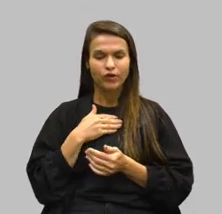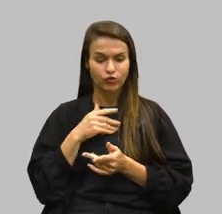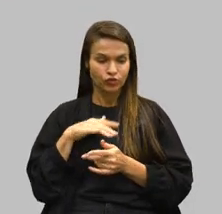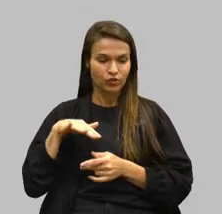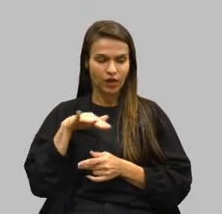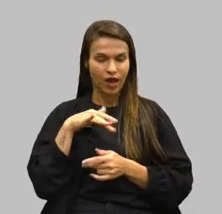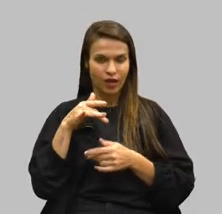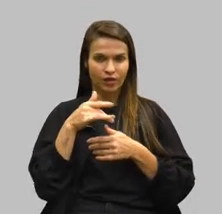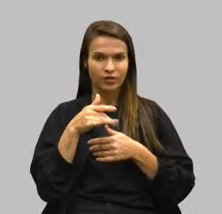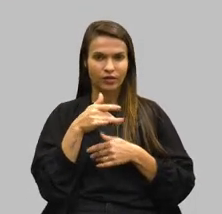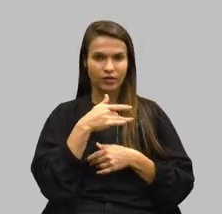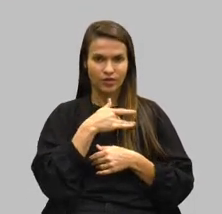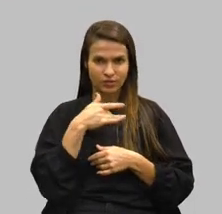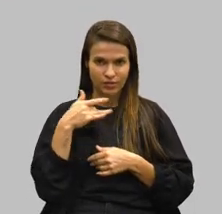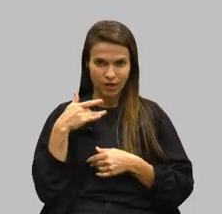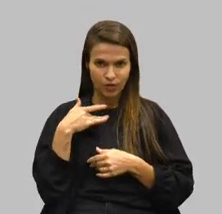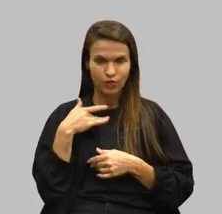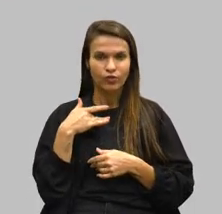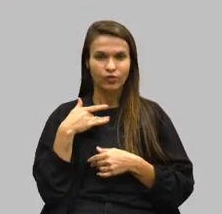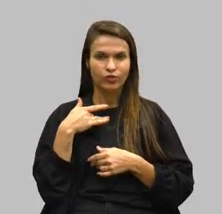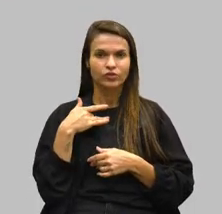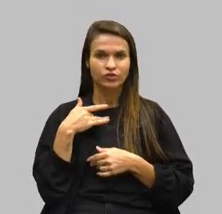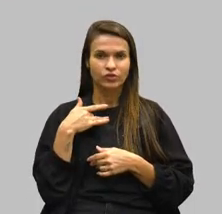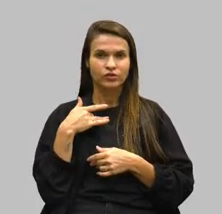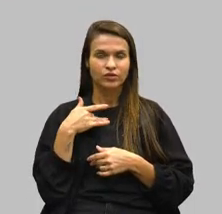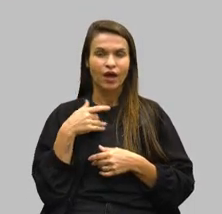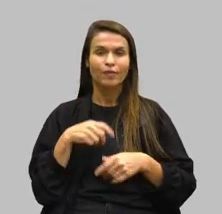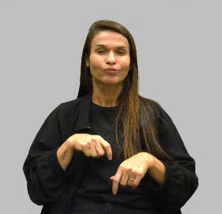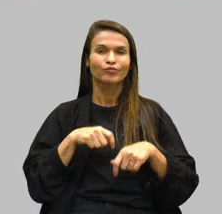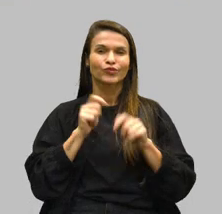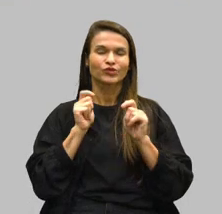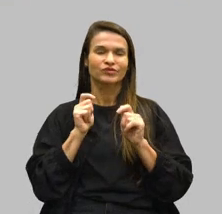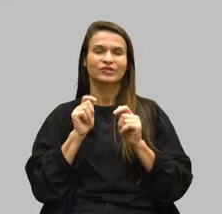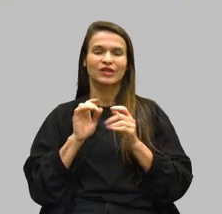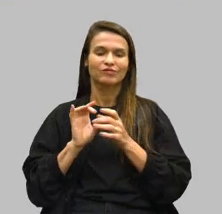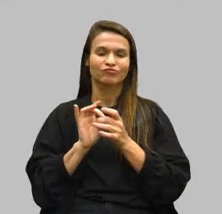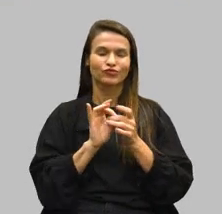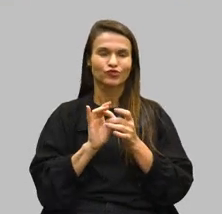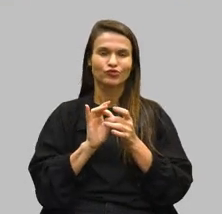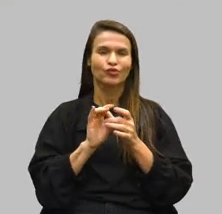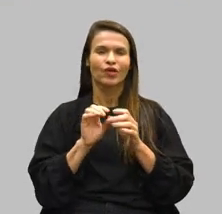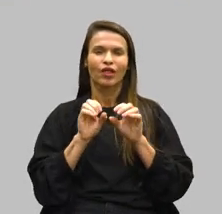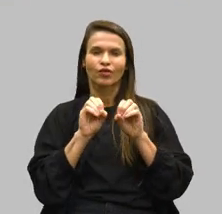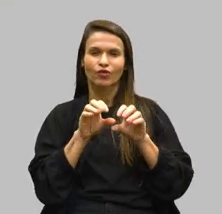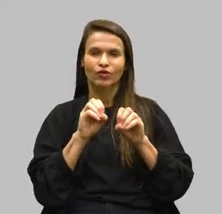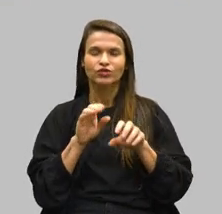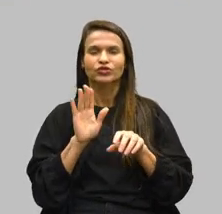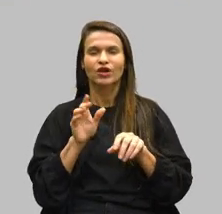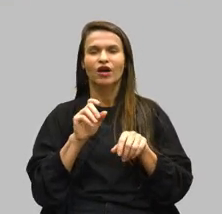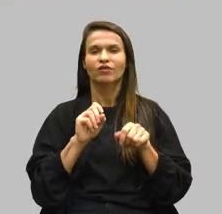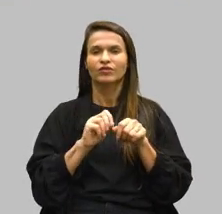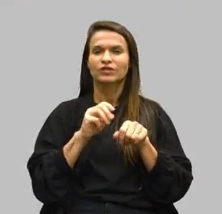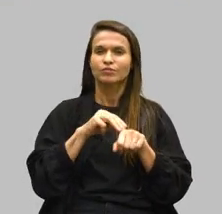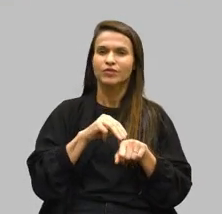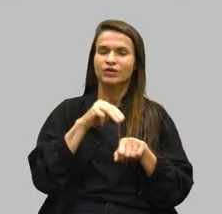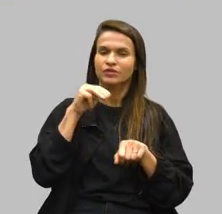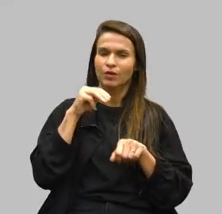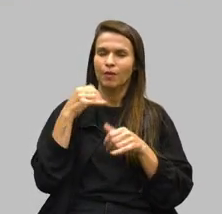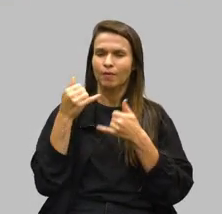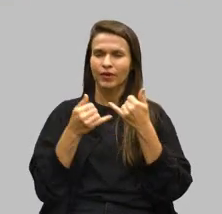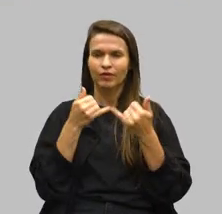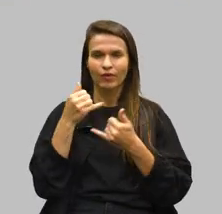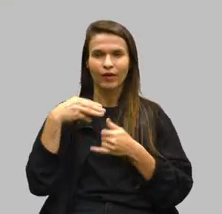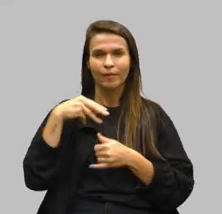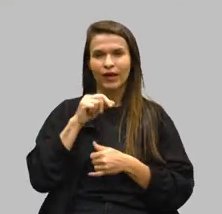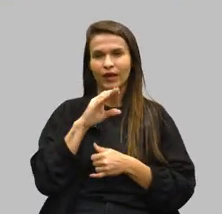sabe mas não tem jeito de não caminhar com educação né Fiz mestrado até brin aqui com Maria Clara terminou a